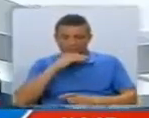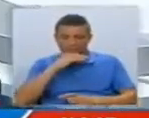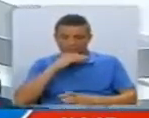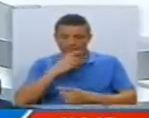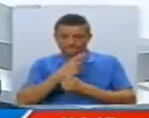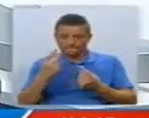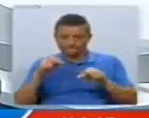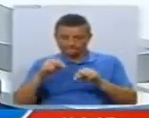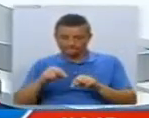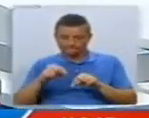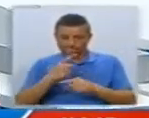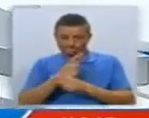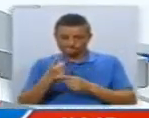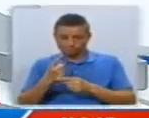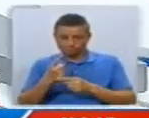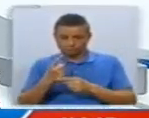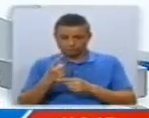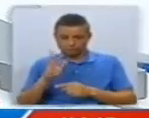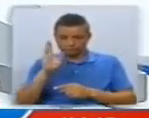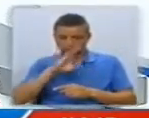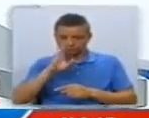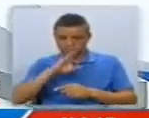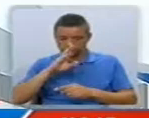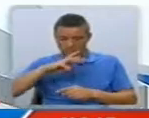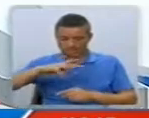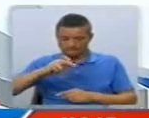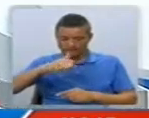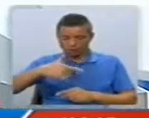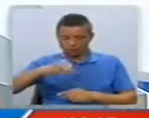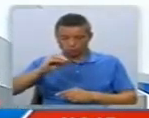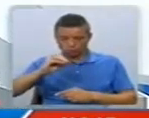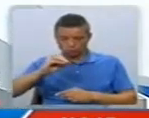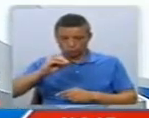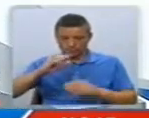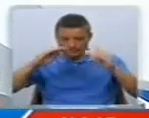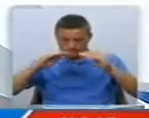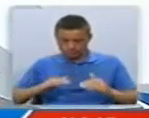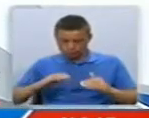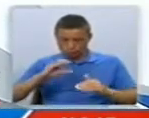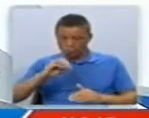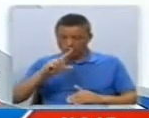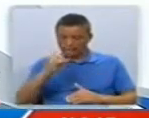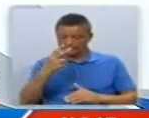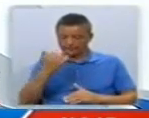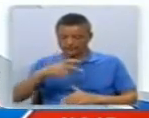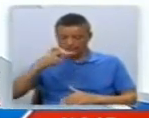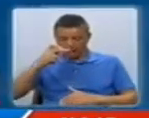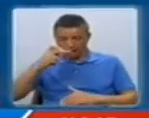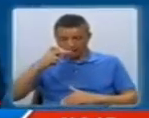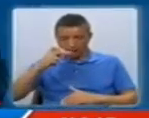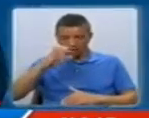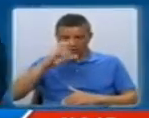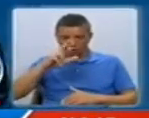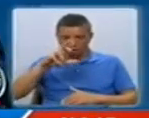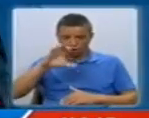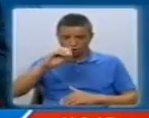impactos, porque se o manto de Vesta tem muito menos olivina do que aquilo que pensávamos, e se a crosta de Vesta tem muito